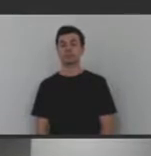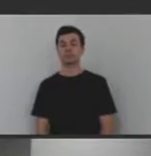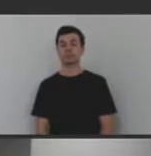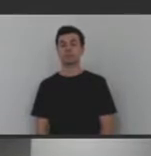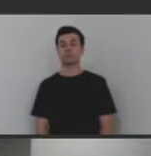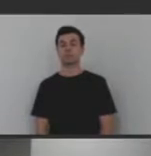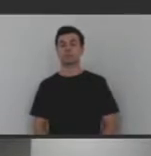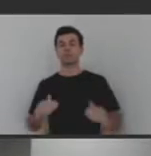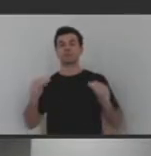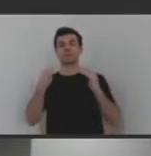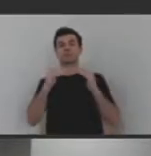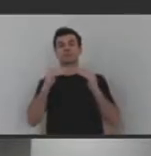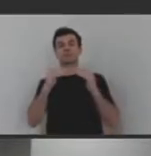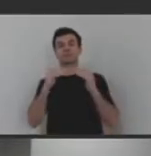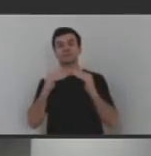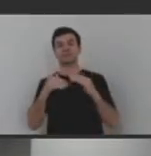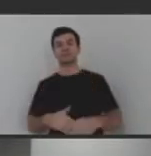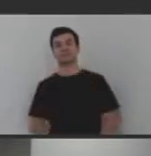Favorável.